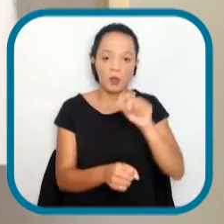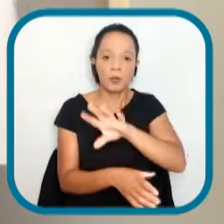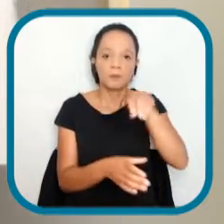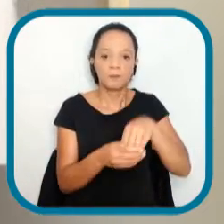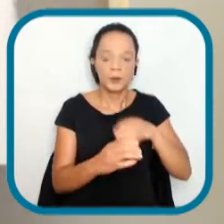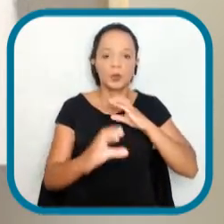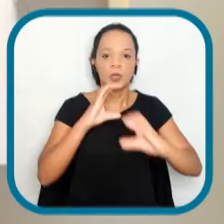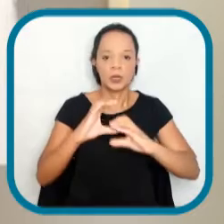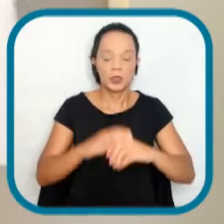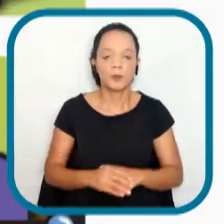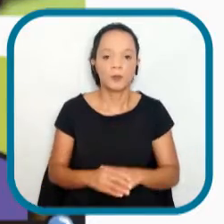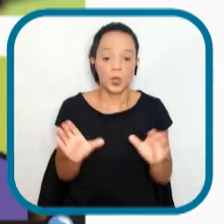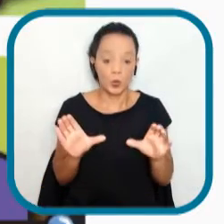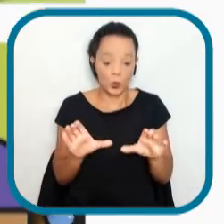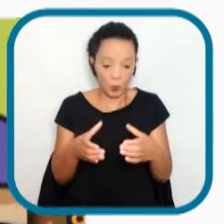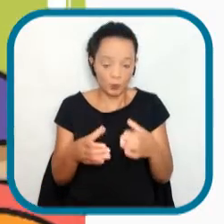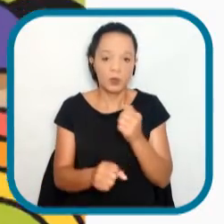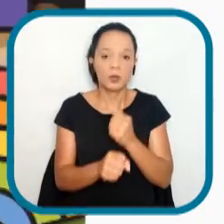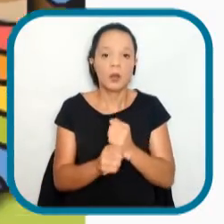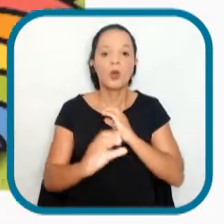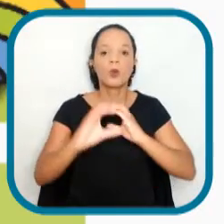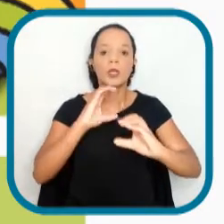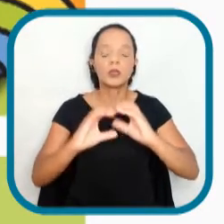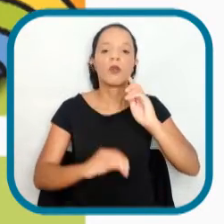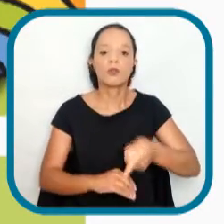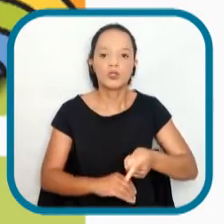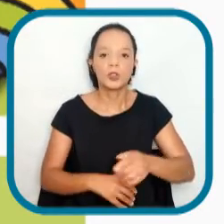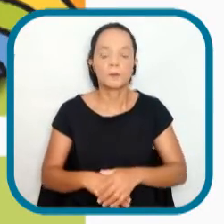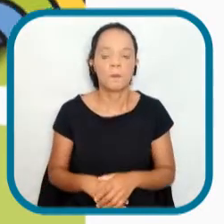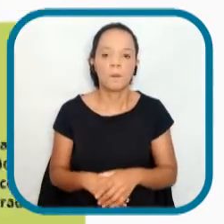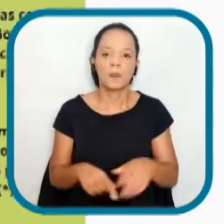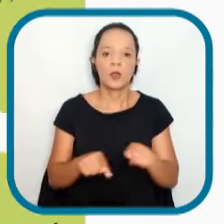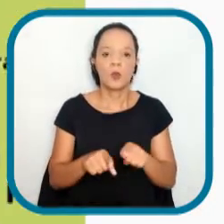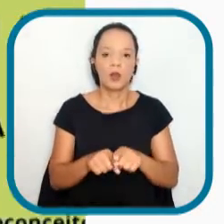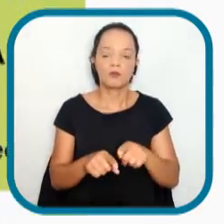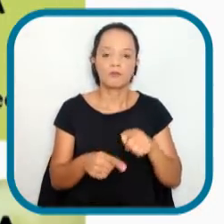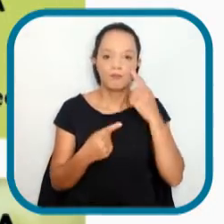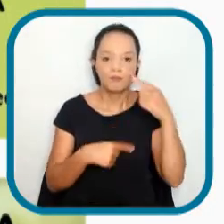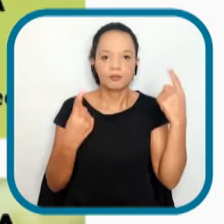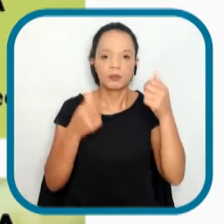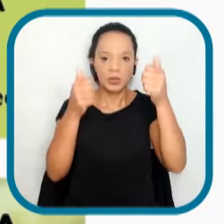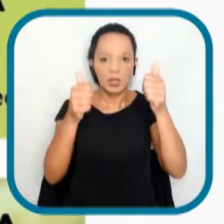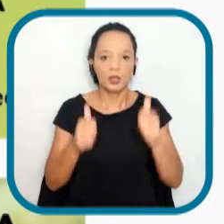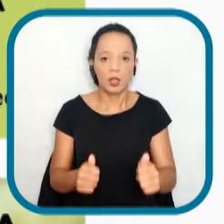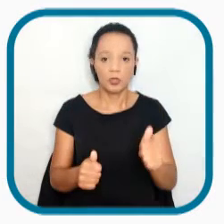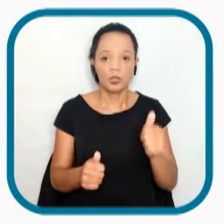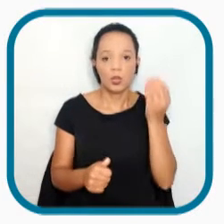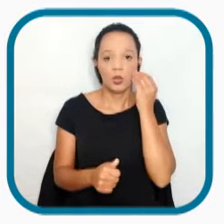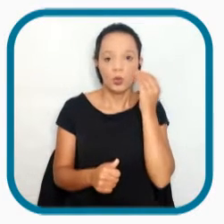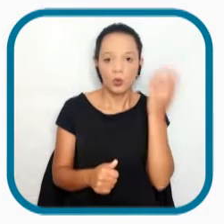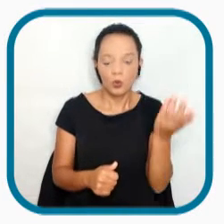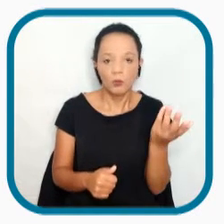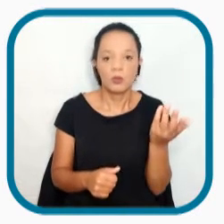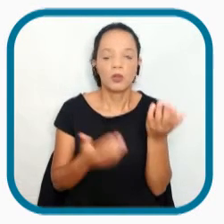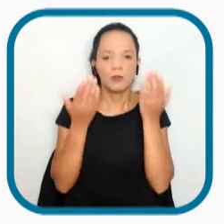o grupo de trabalho da comunicação. Este grupo de trabalho da comunicação é quem faz esta veiculação do cartaz através das